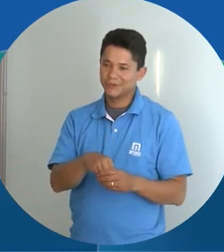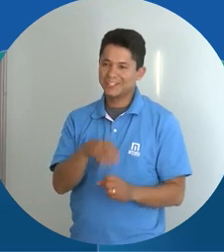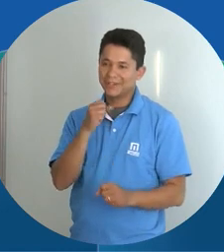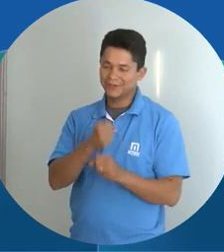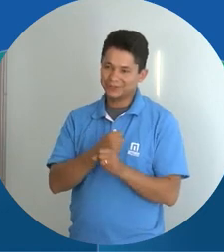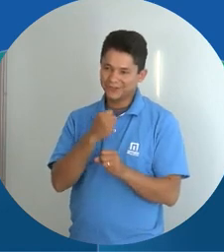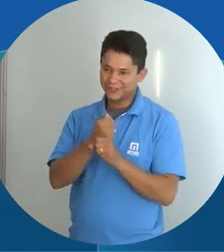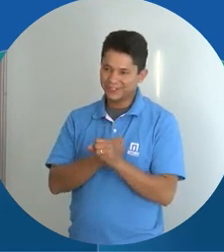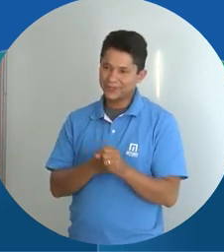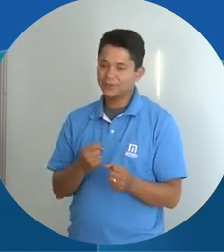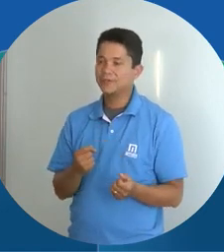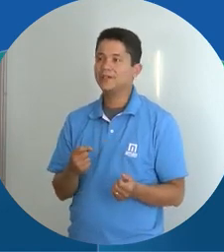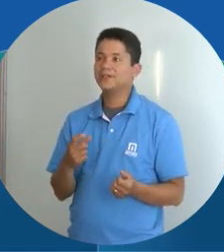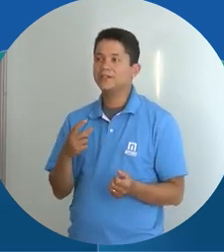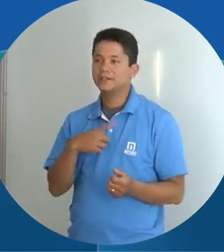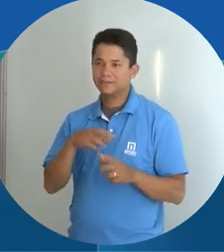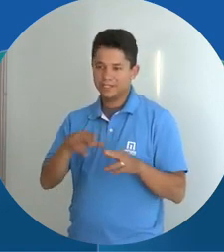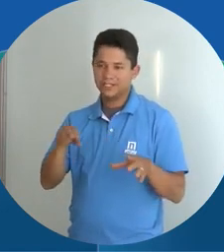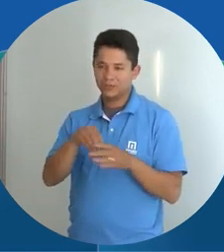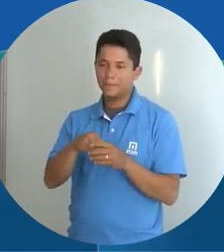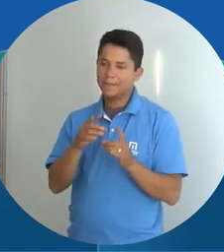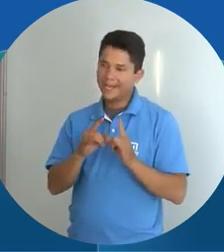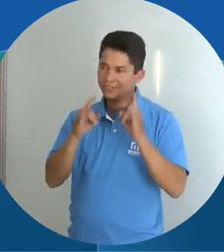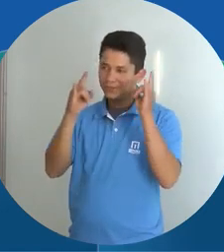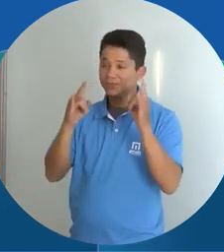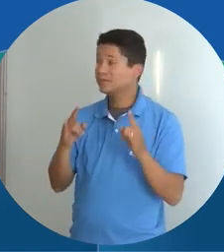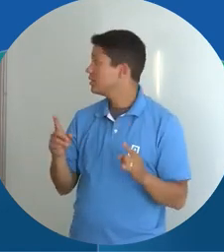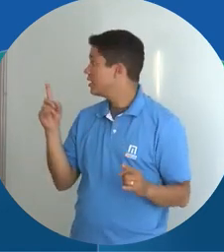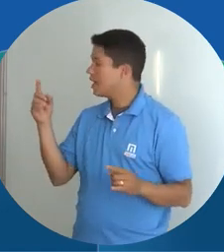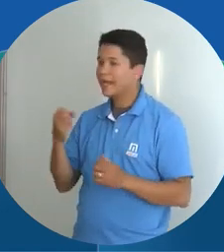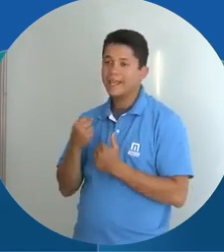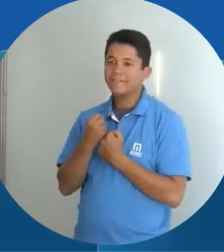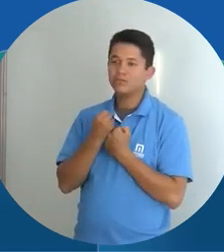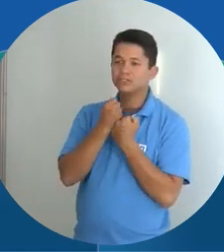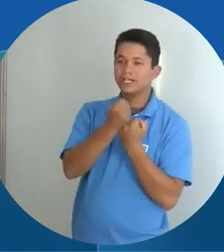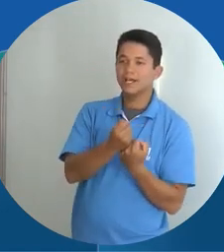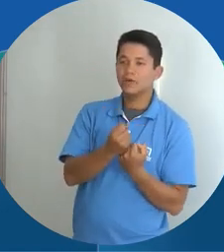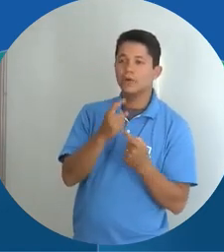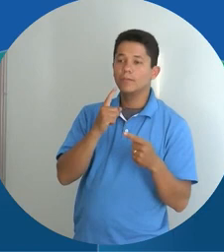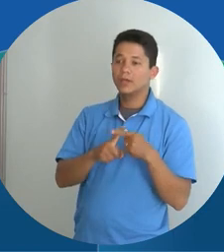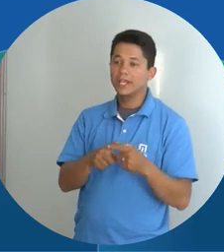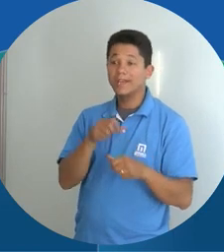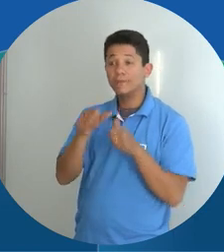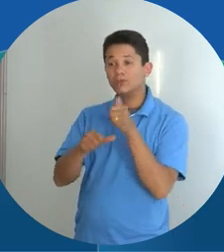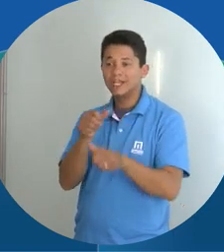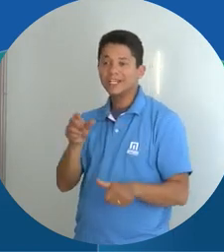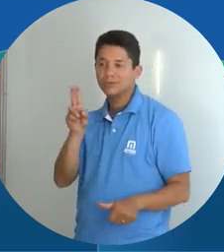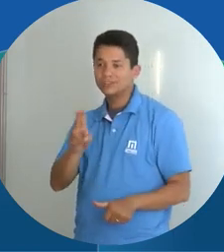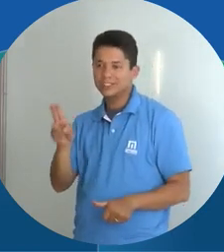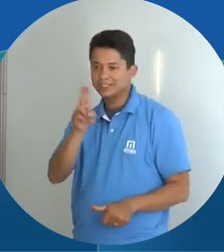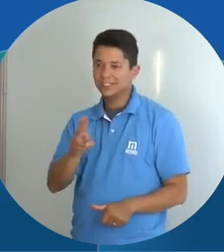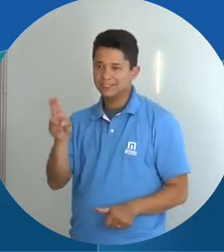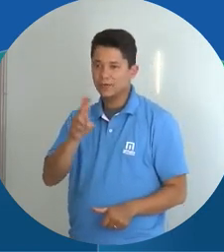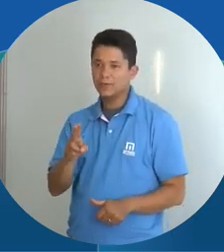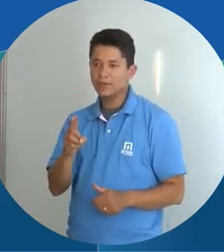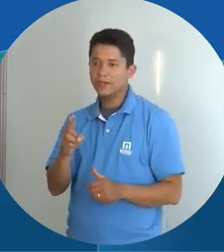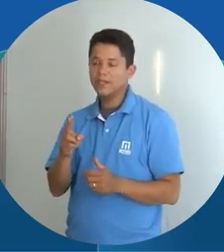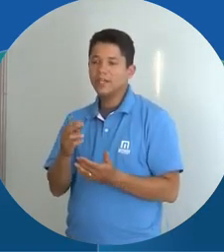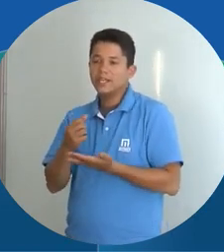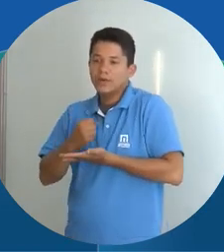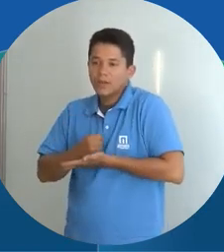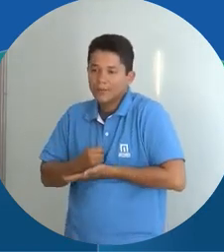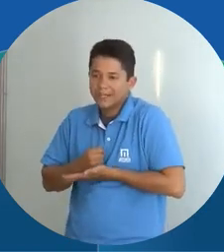prédio tinha, ele foi reforçado também para mudança de utilização. Então, além de tudo, se acrescentou sobrecarga na edificação,